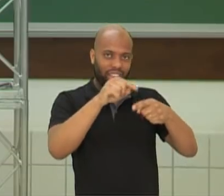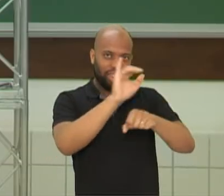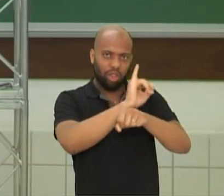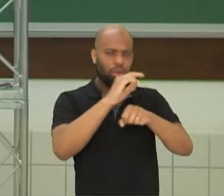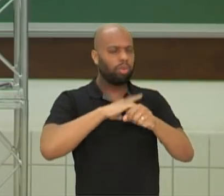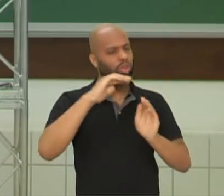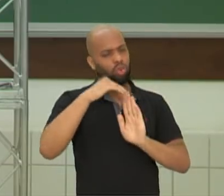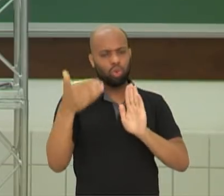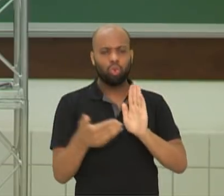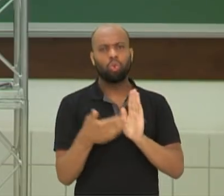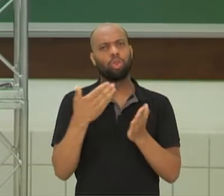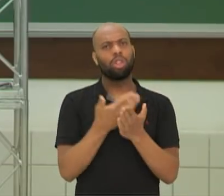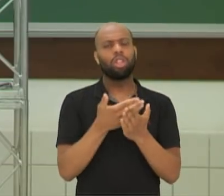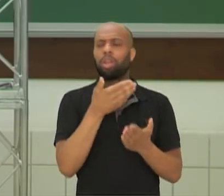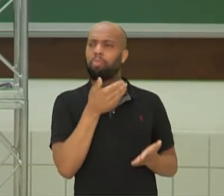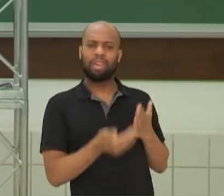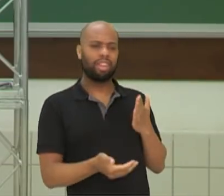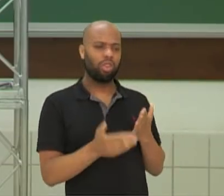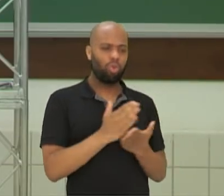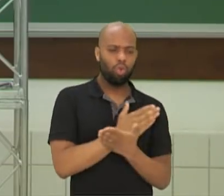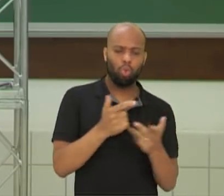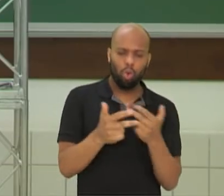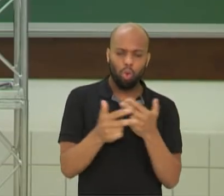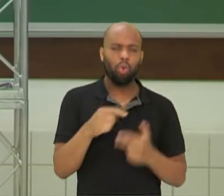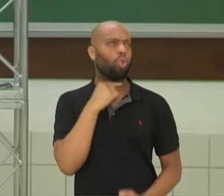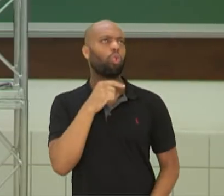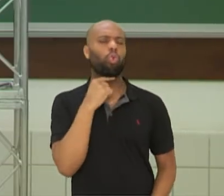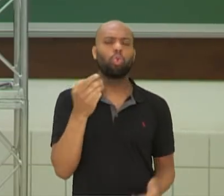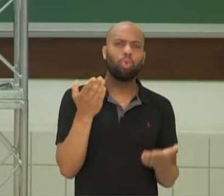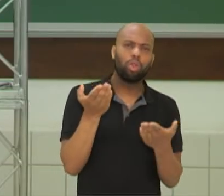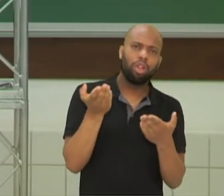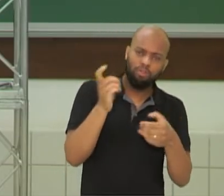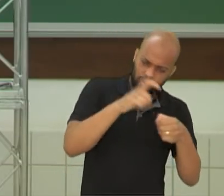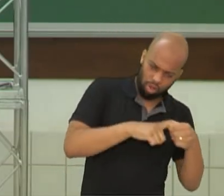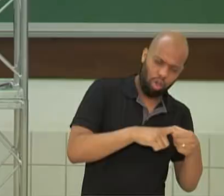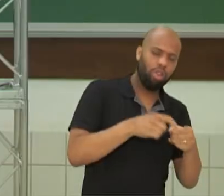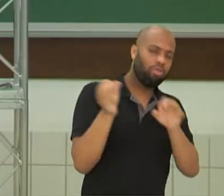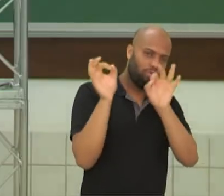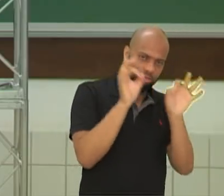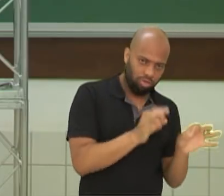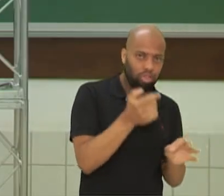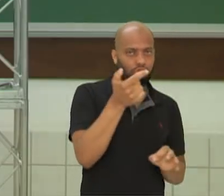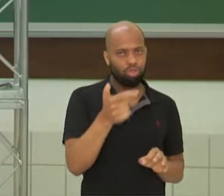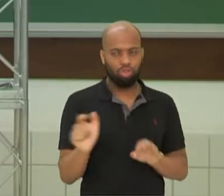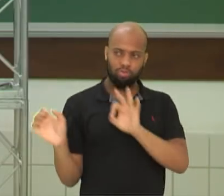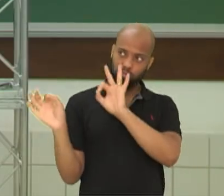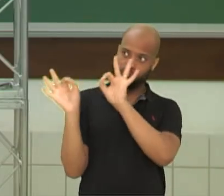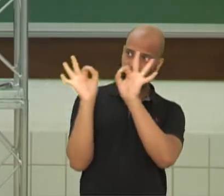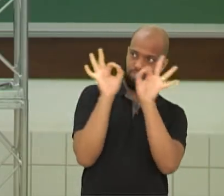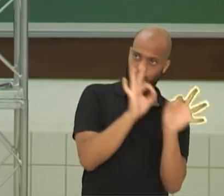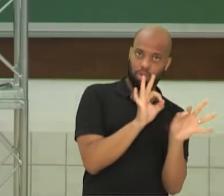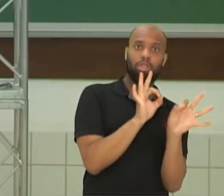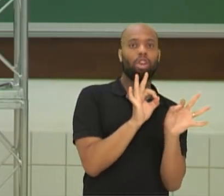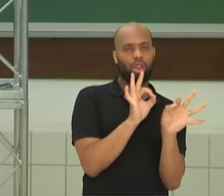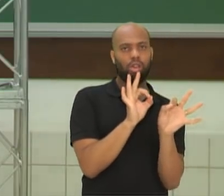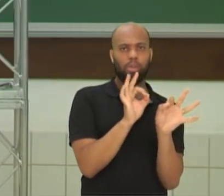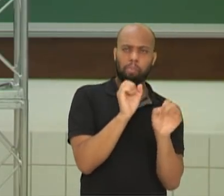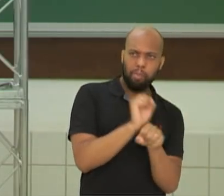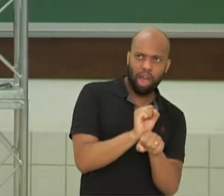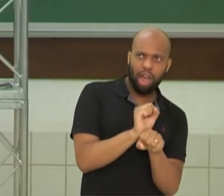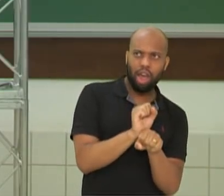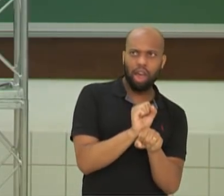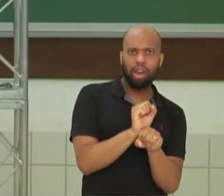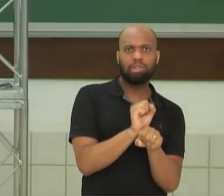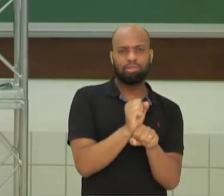alguma coisinha, ficou em dúvida em algo, volta lá e assiste novamente a aula, pare, avança, onde